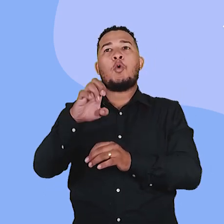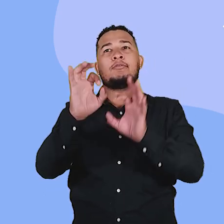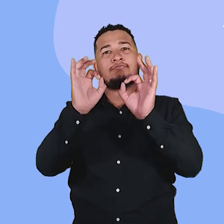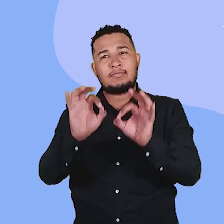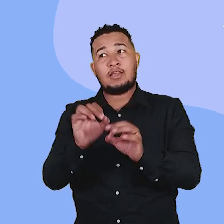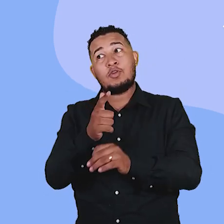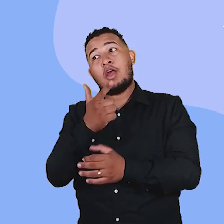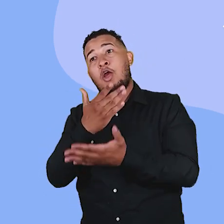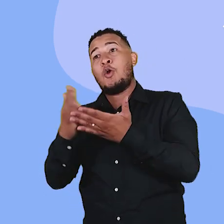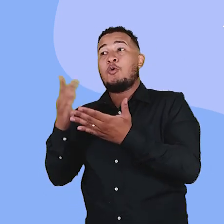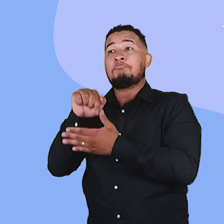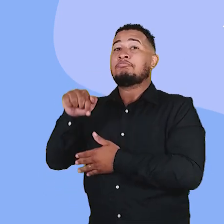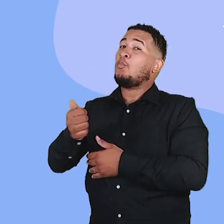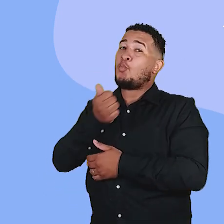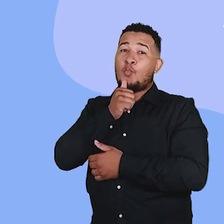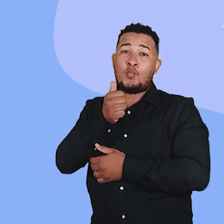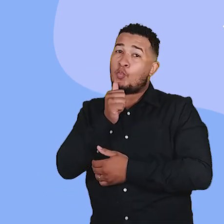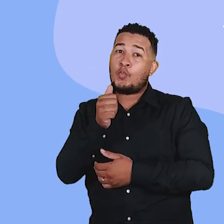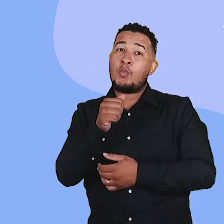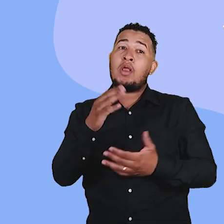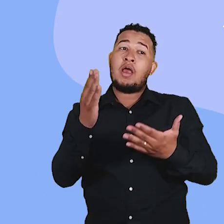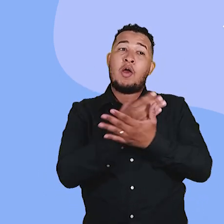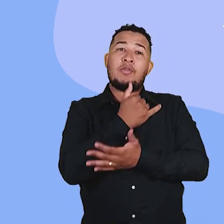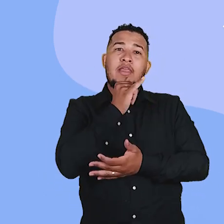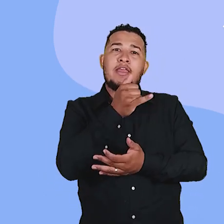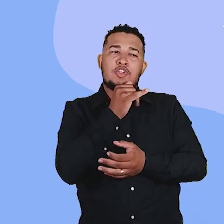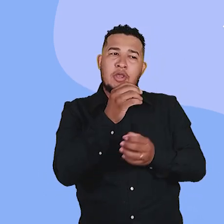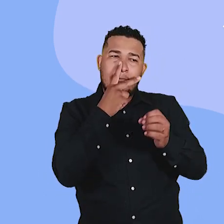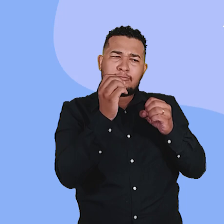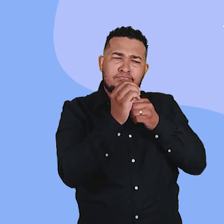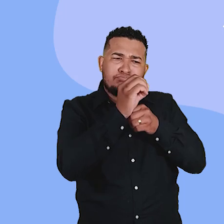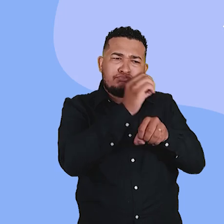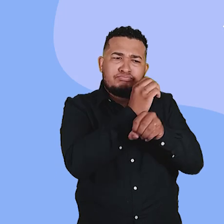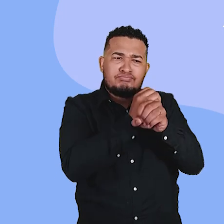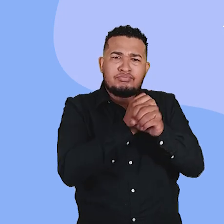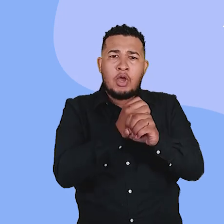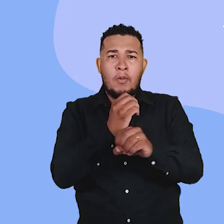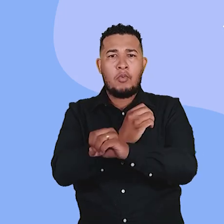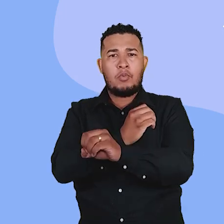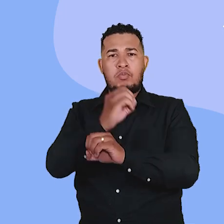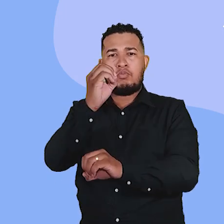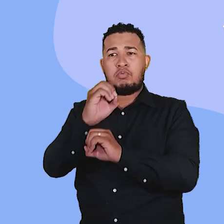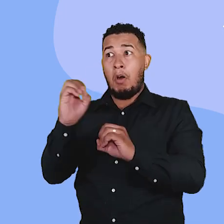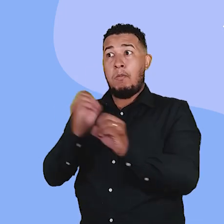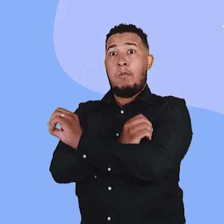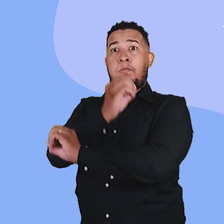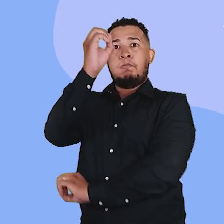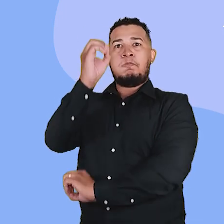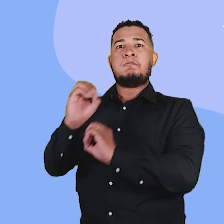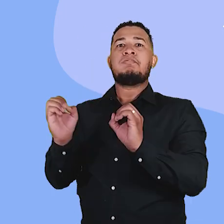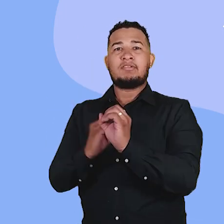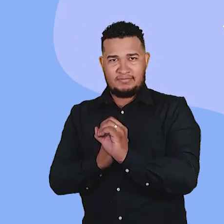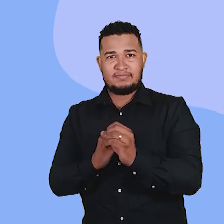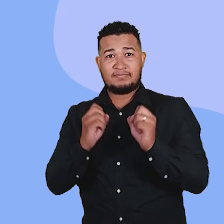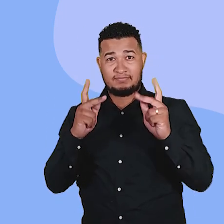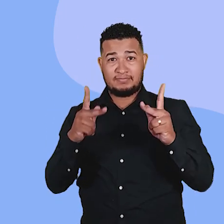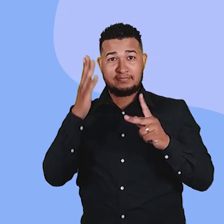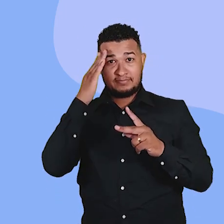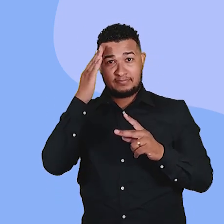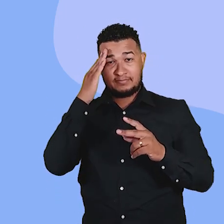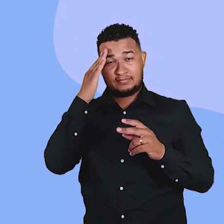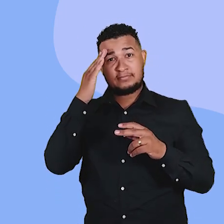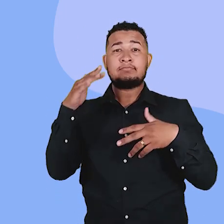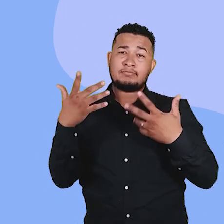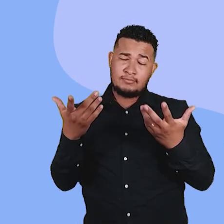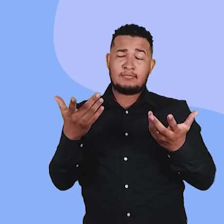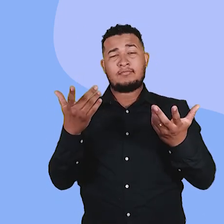não. Umas têm a energia de agregação a força de agregação mais alta e as outras menores.